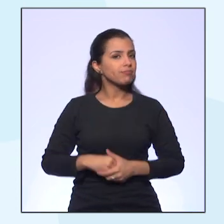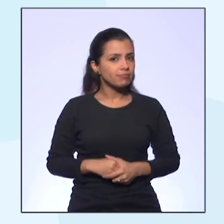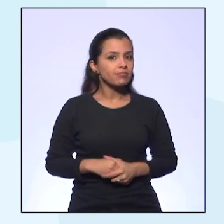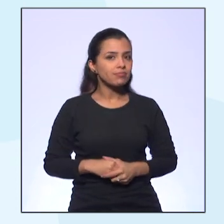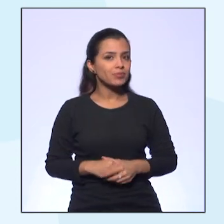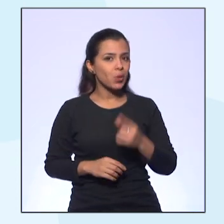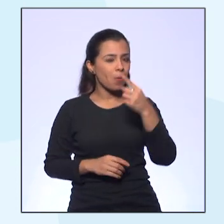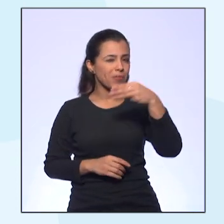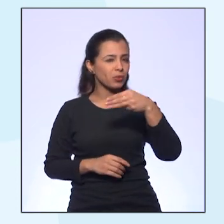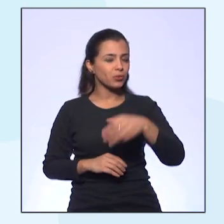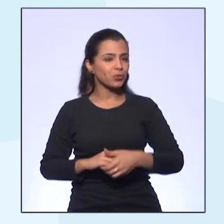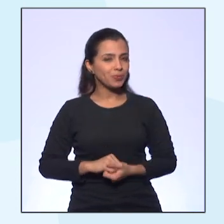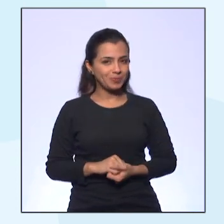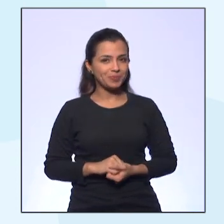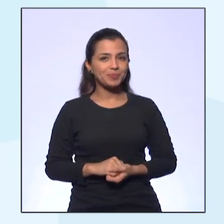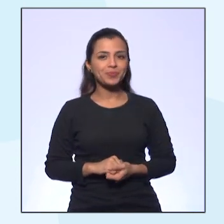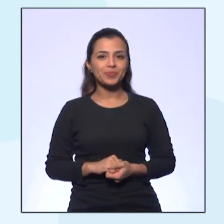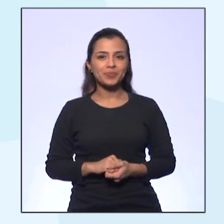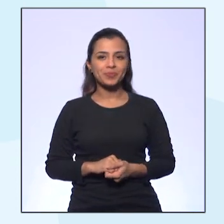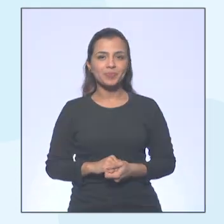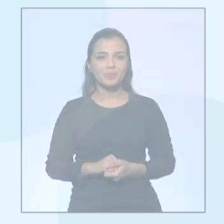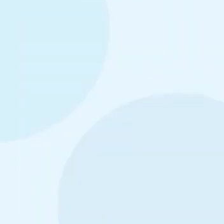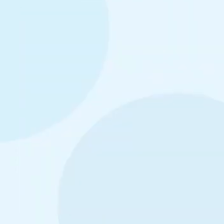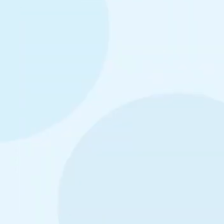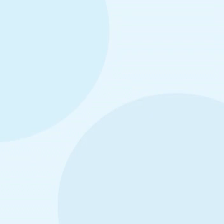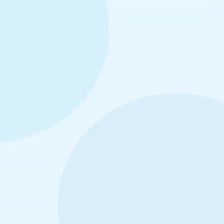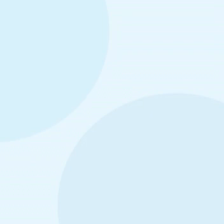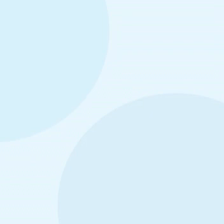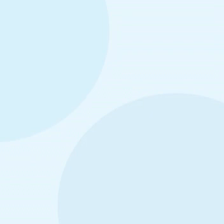equidade? 1 minutinho e já voltamos.